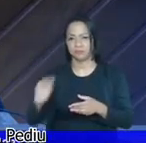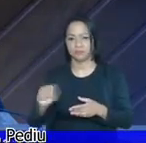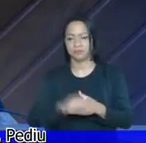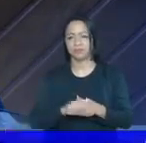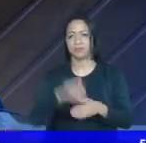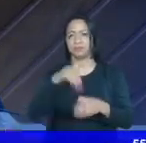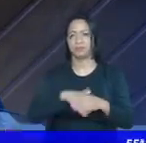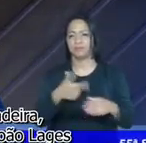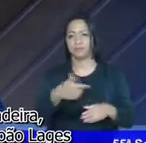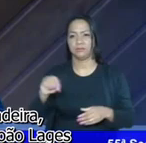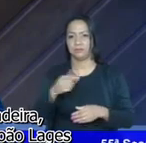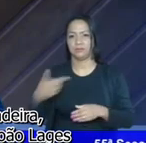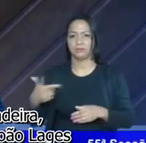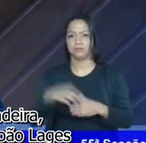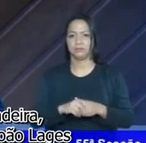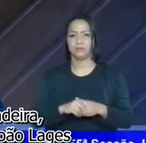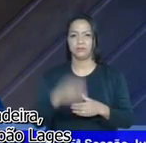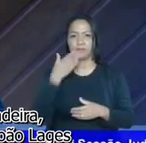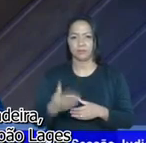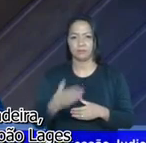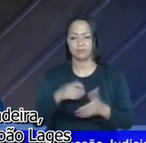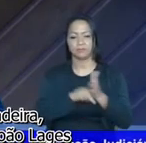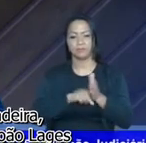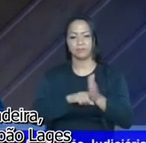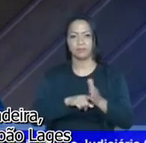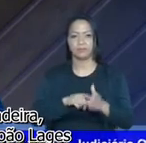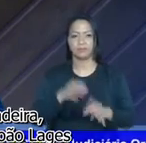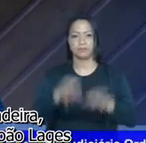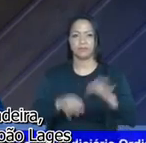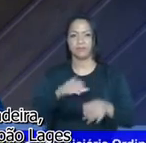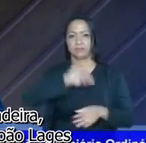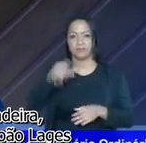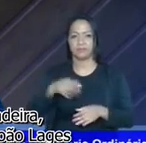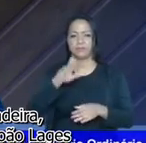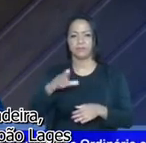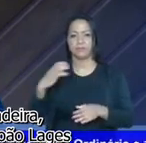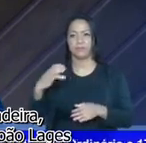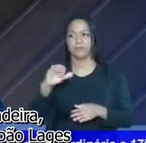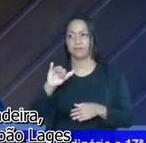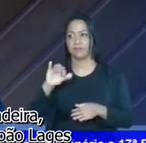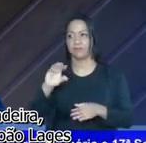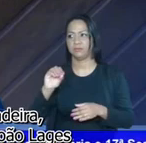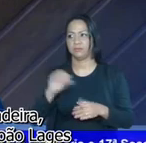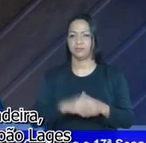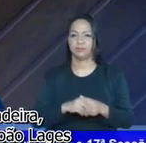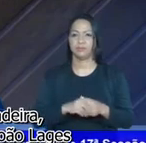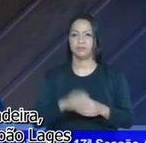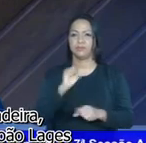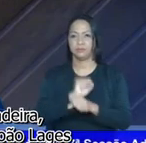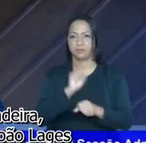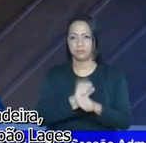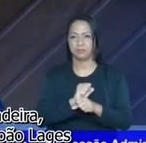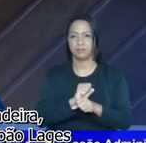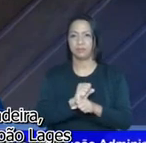de 2022, pediu vista ao juiz Juscelio Neto. Aguarda os juízes Paulo Madeira, Normande Souza, Paola Santos,